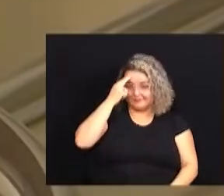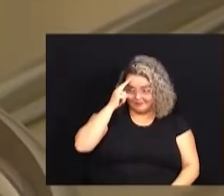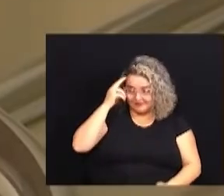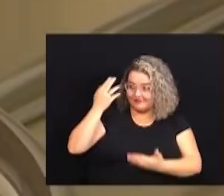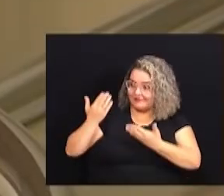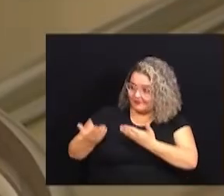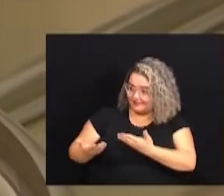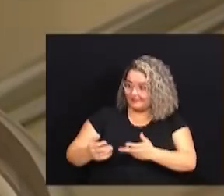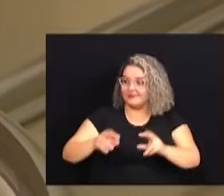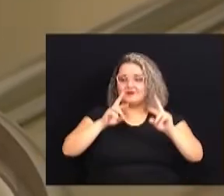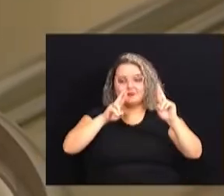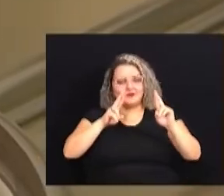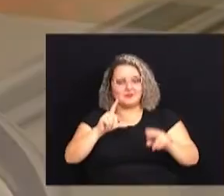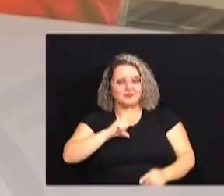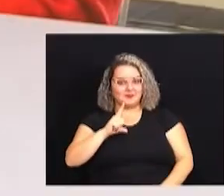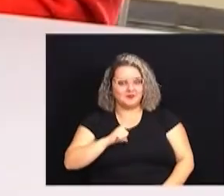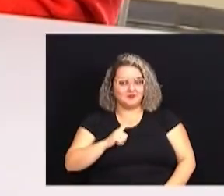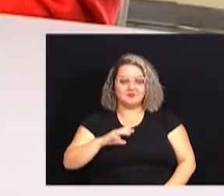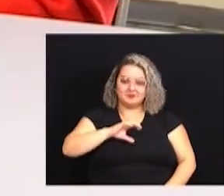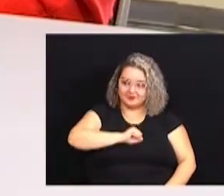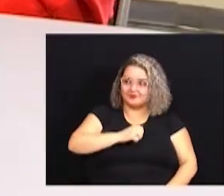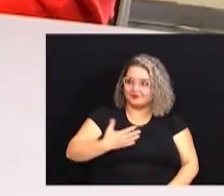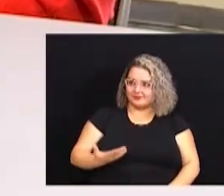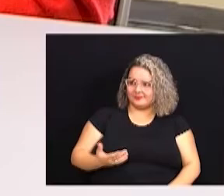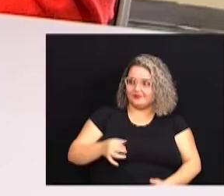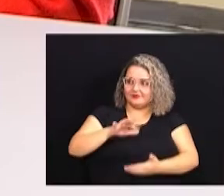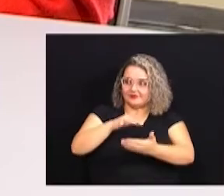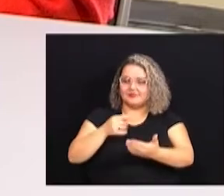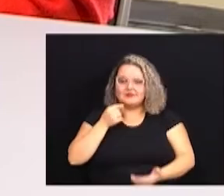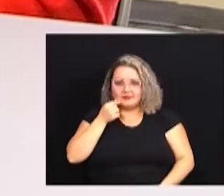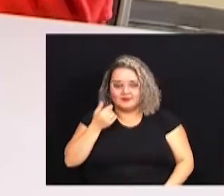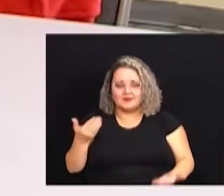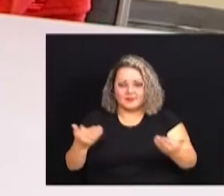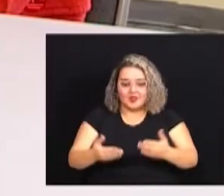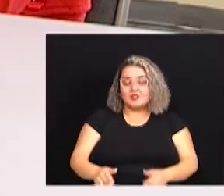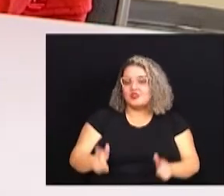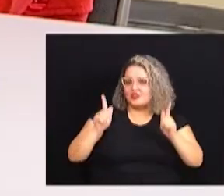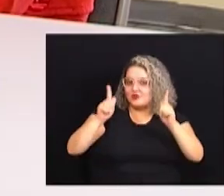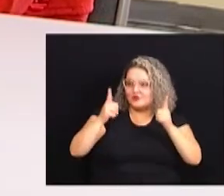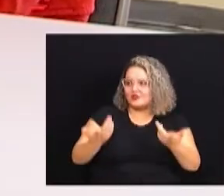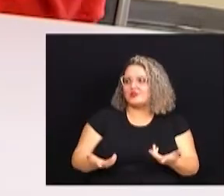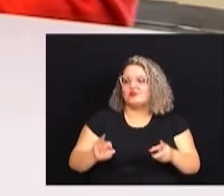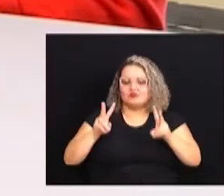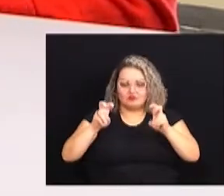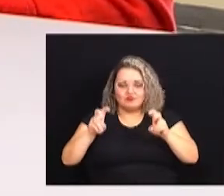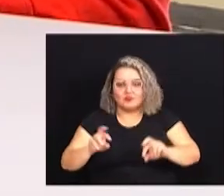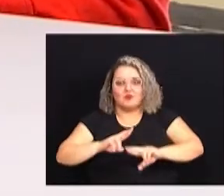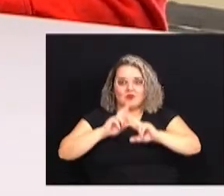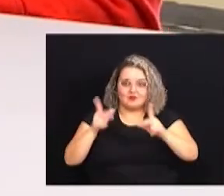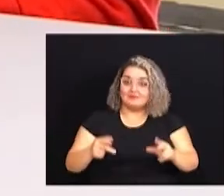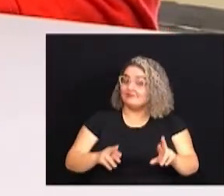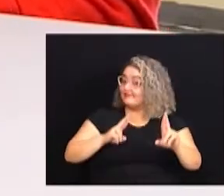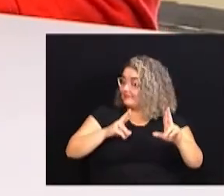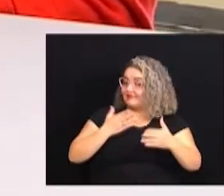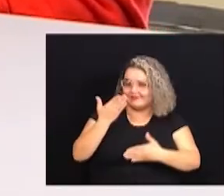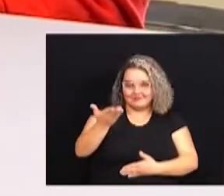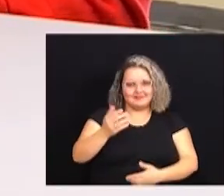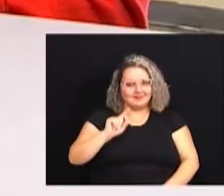nosso apresentador, Gabriel Castro. Eu espero que vocês tenham gostado desse Na Ponta do Lápis de hoje, divertido, com um